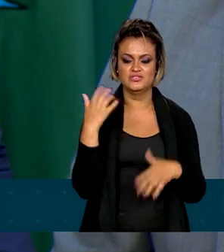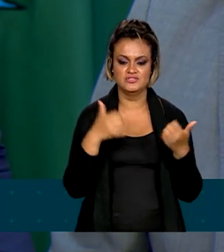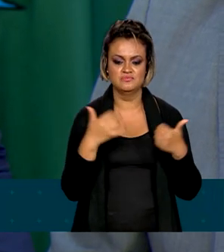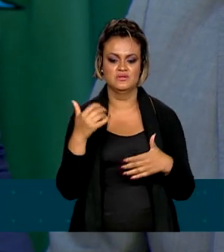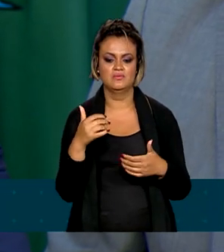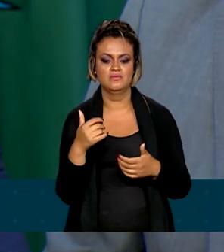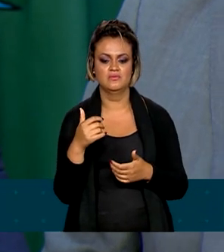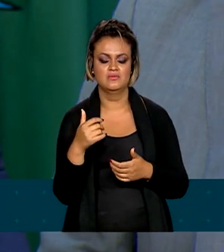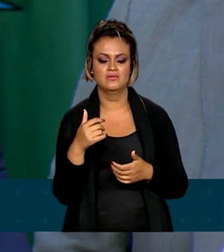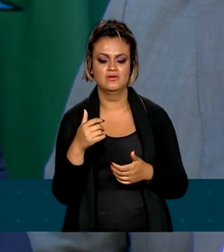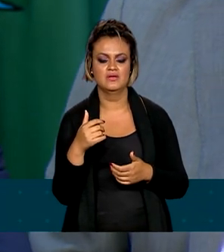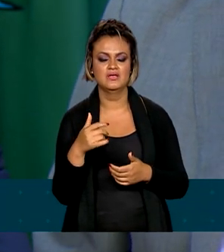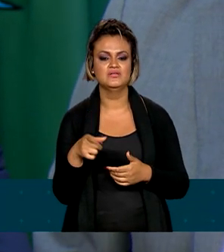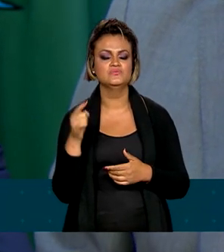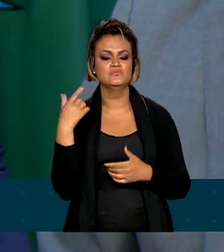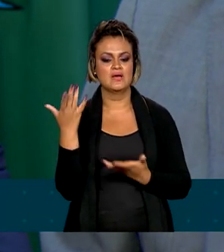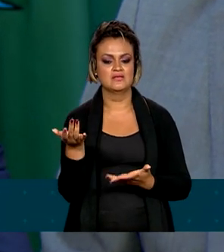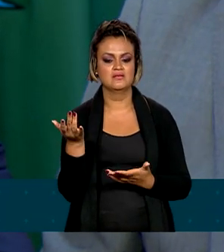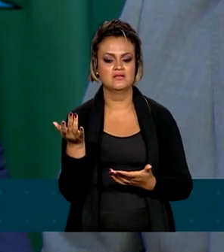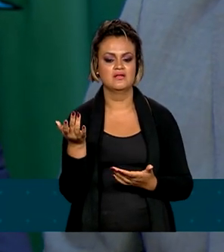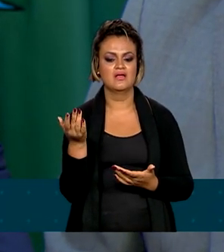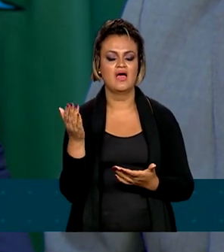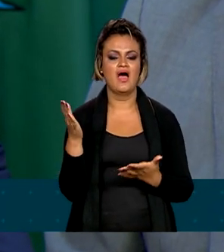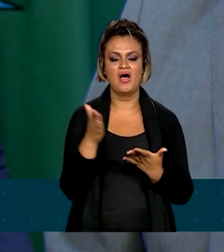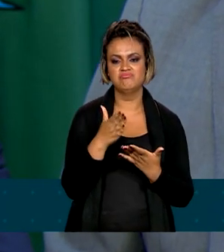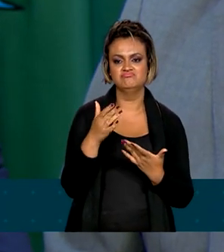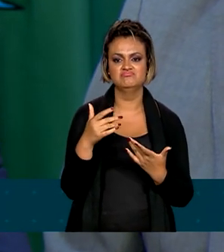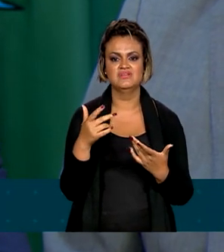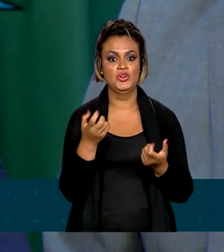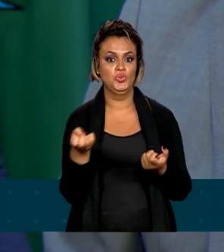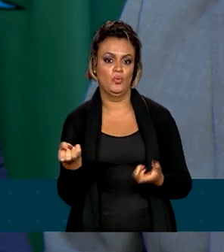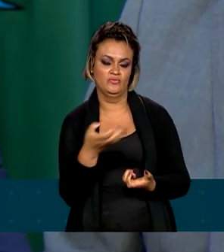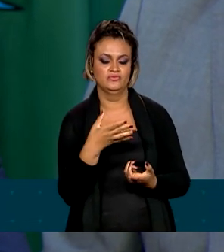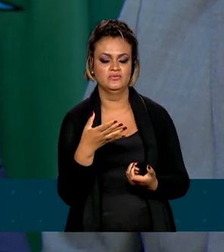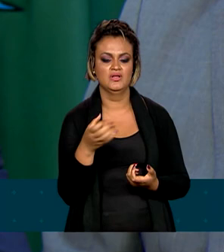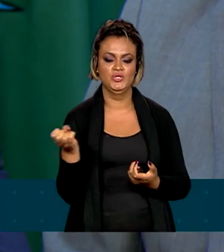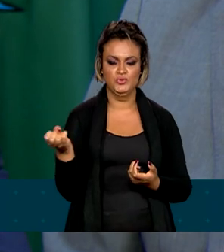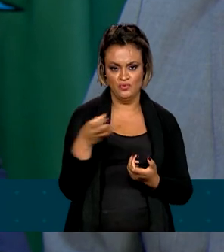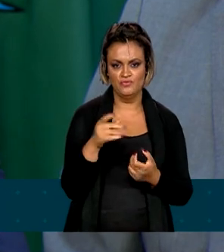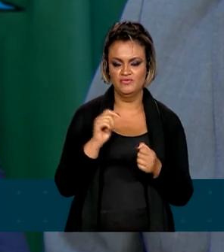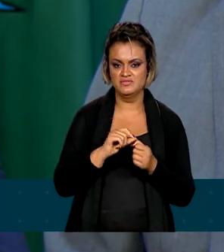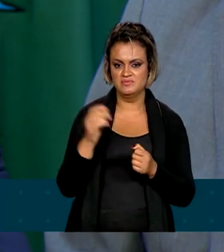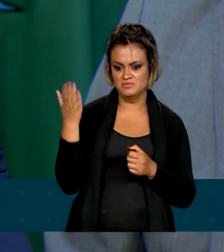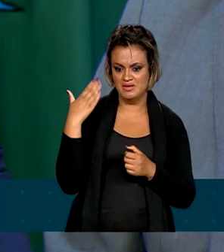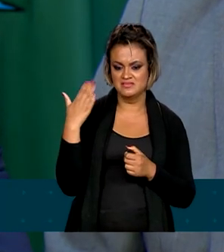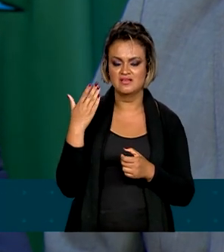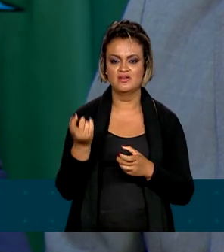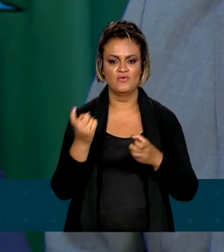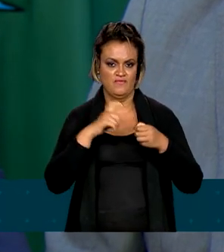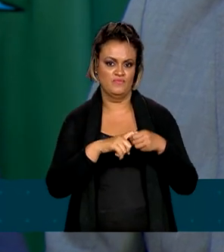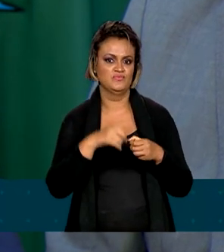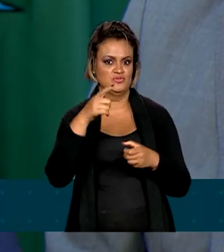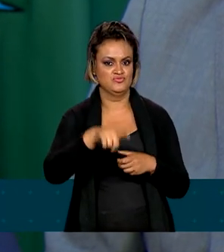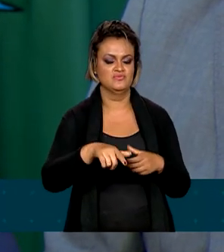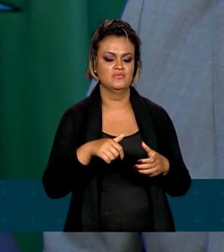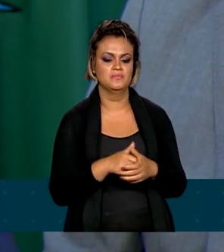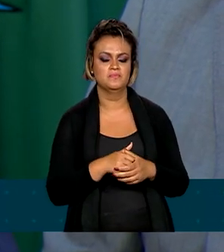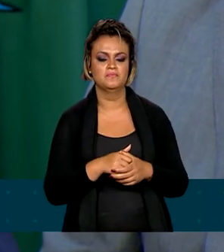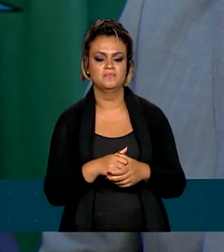aqui é o gesto de alguma coisa nova que nós já fizemos, que vai voltar a acontecer no